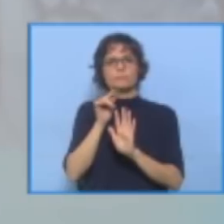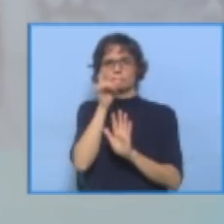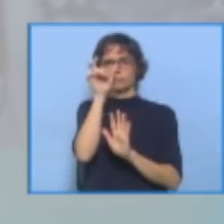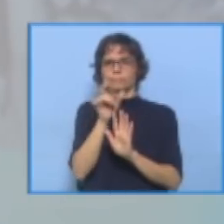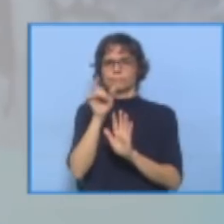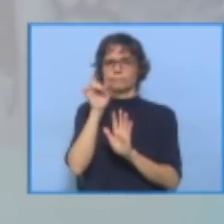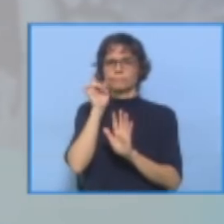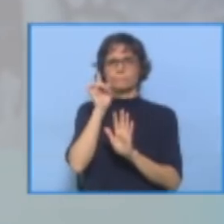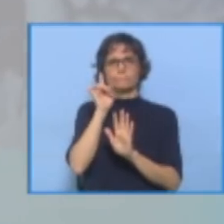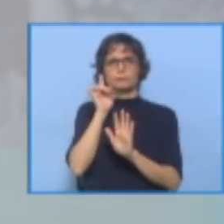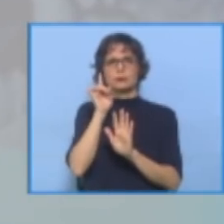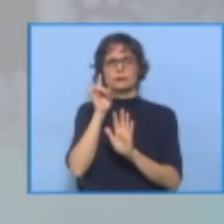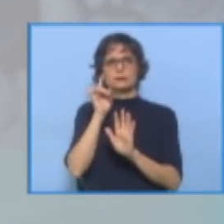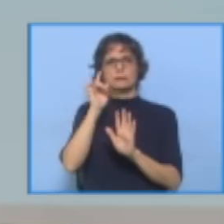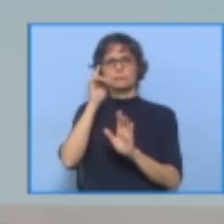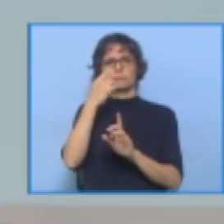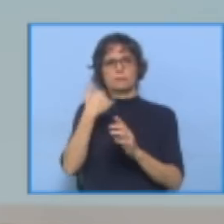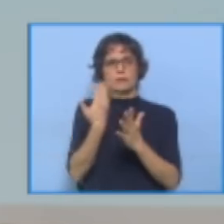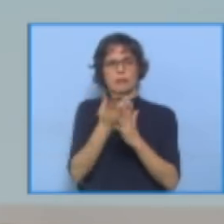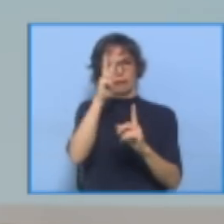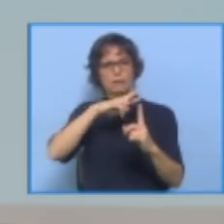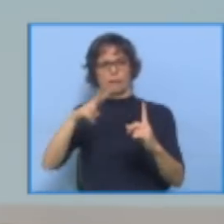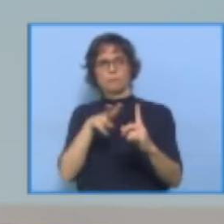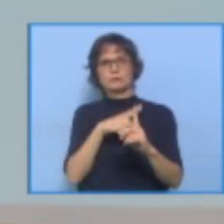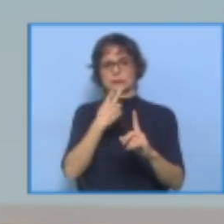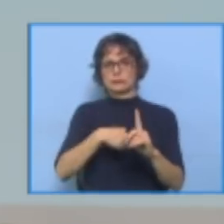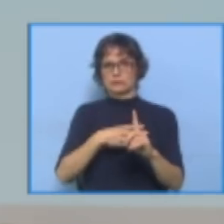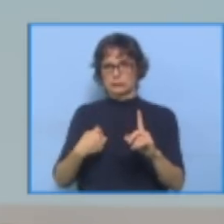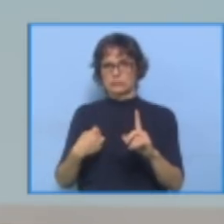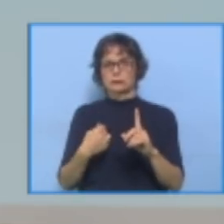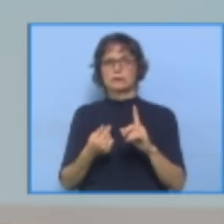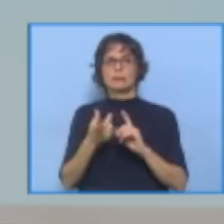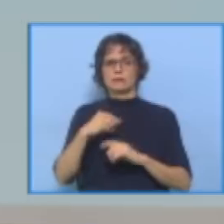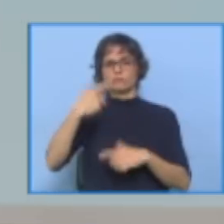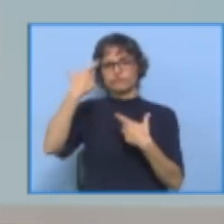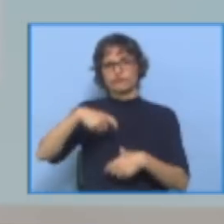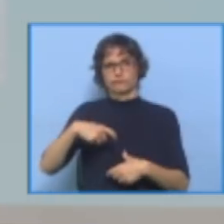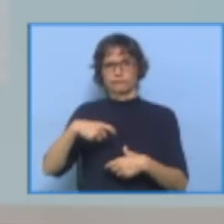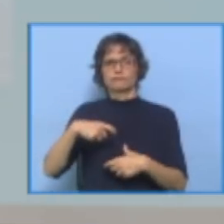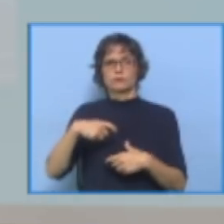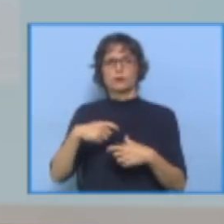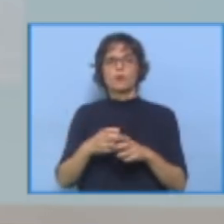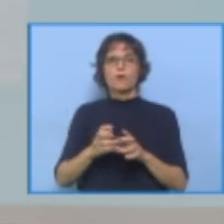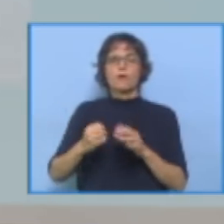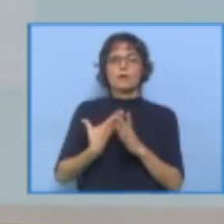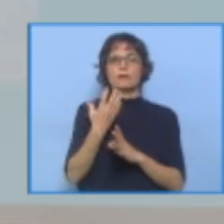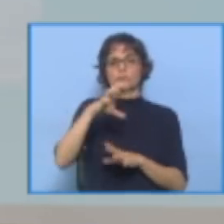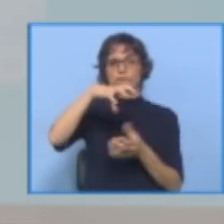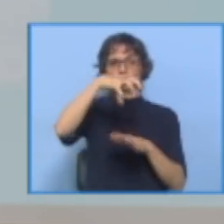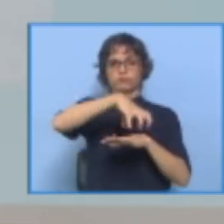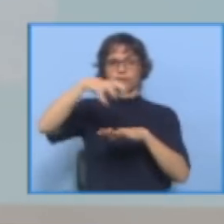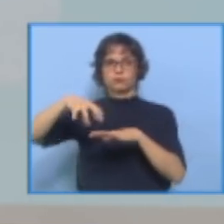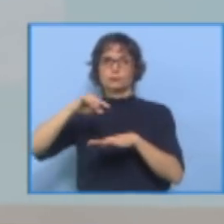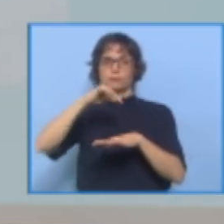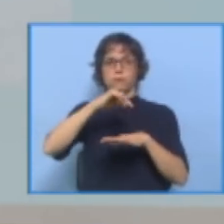cristão, e não só cristão, humanista da época, sobretudo através de dois grandes polos. da criação da revista Esprit, que foi uma grande